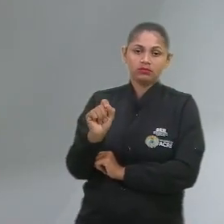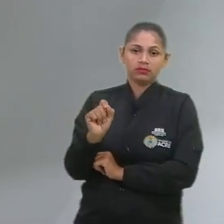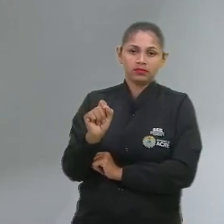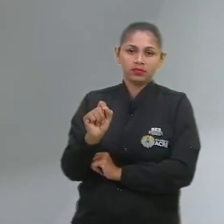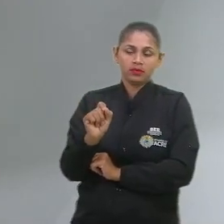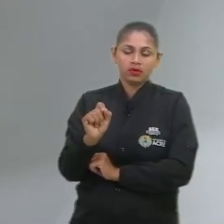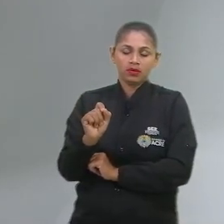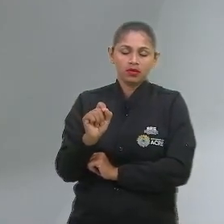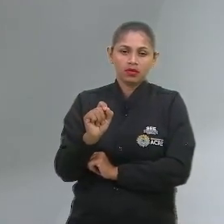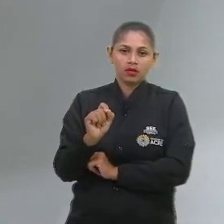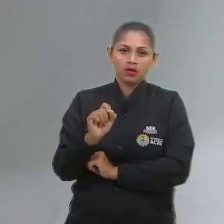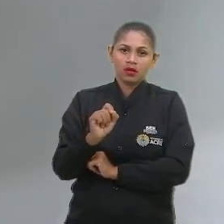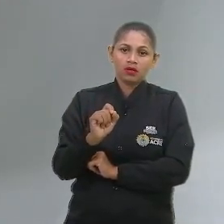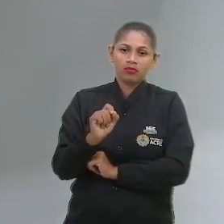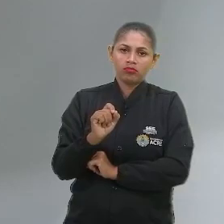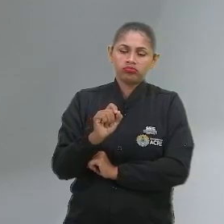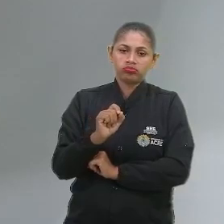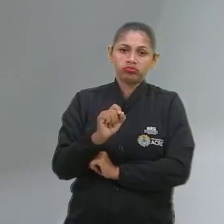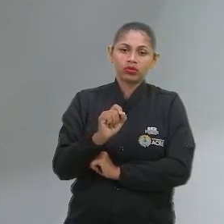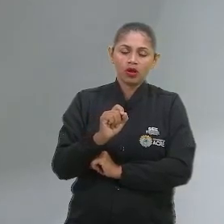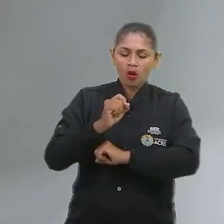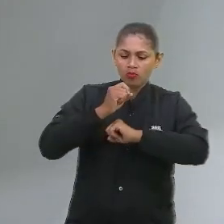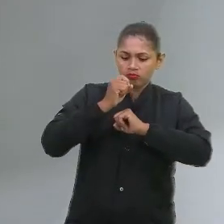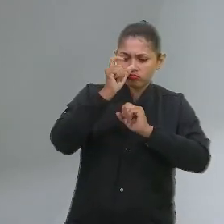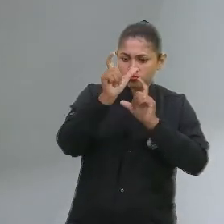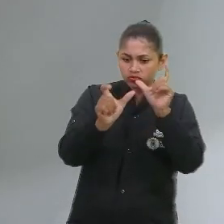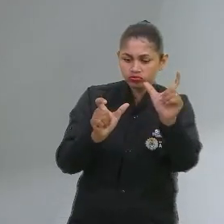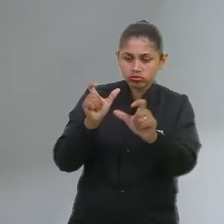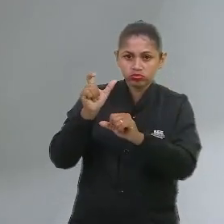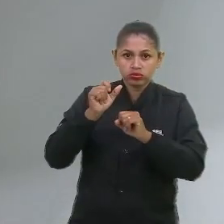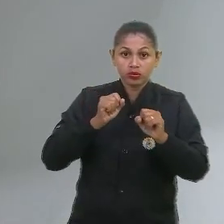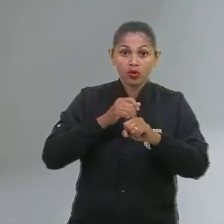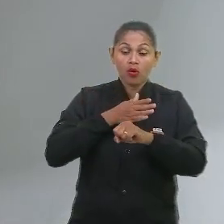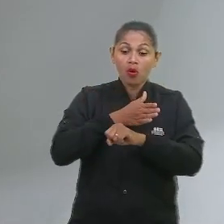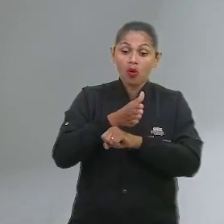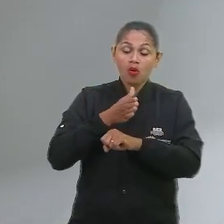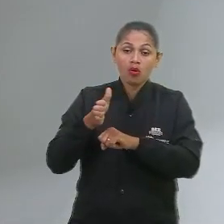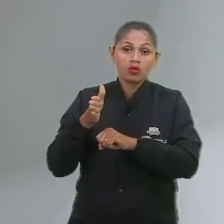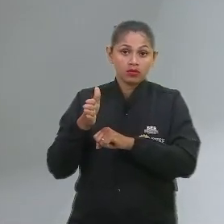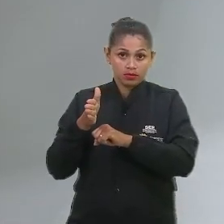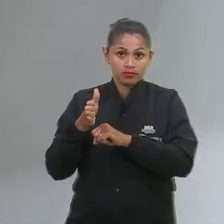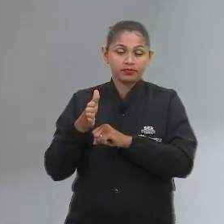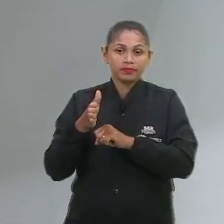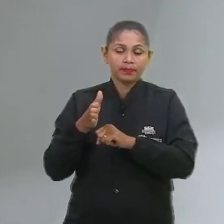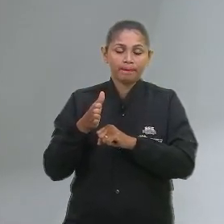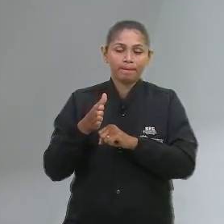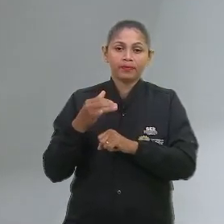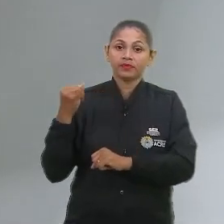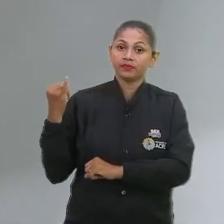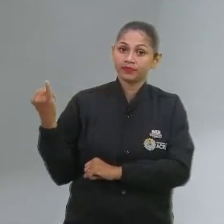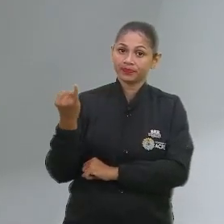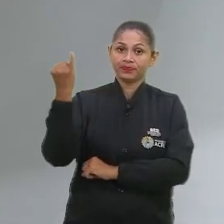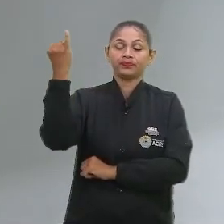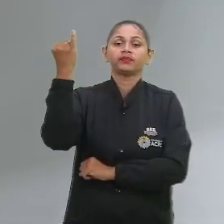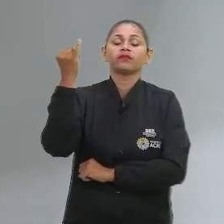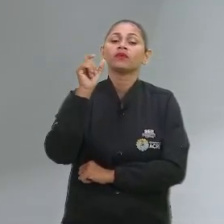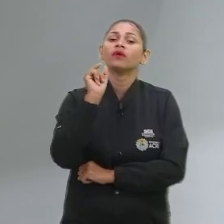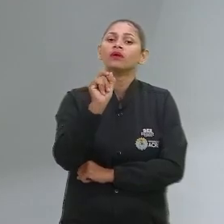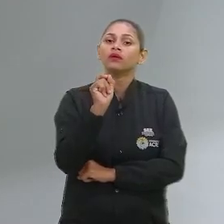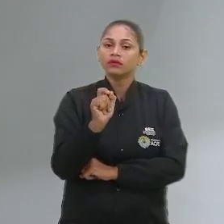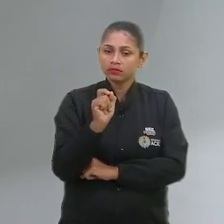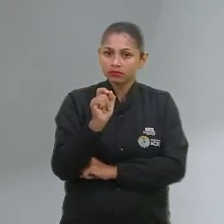massa gigantesca de pessoas consiga atingir. E o mais importante e o mais interessante das redes